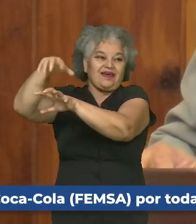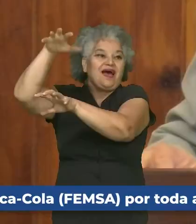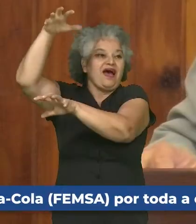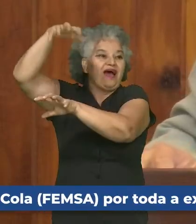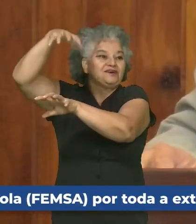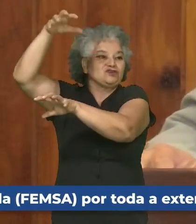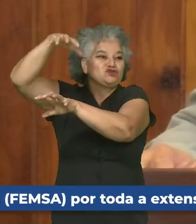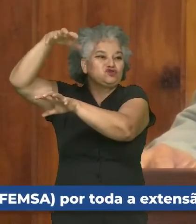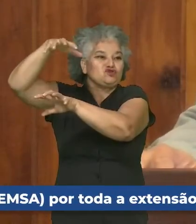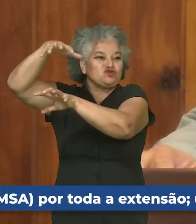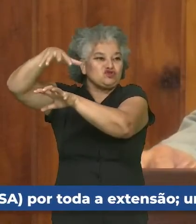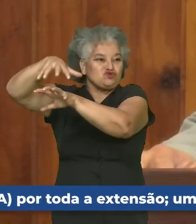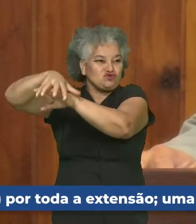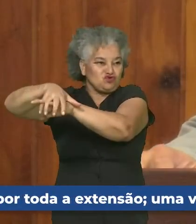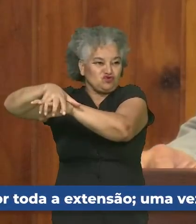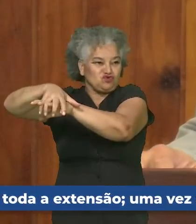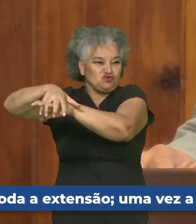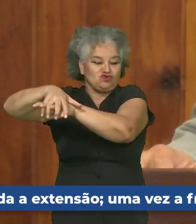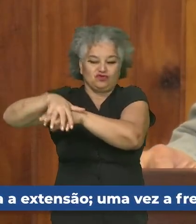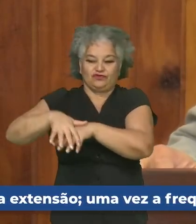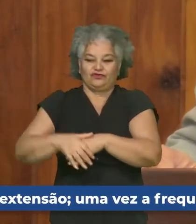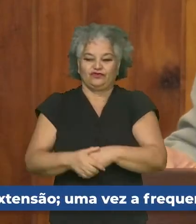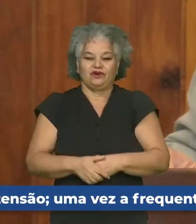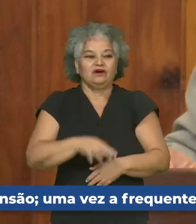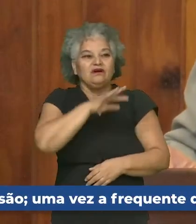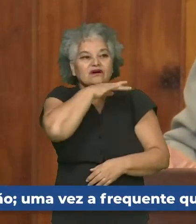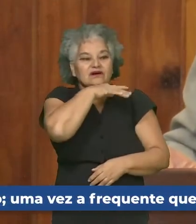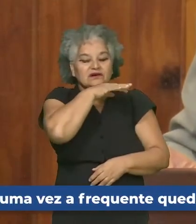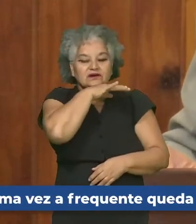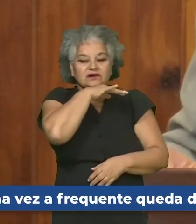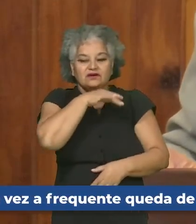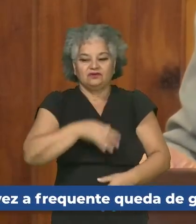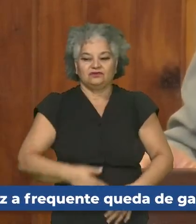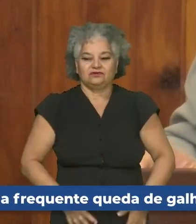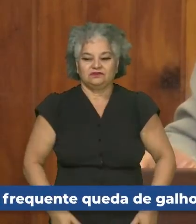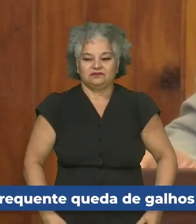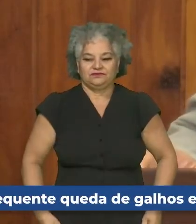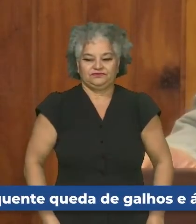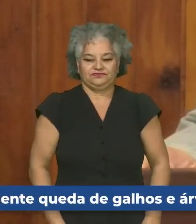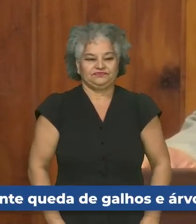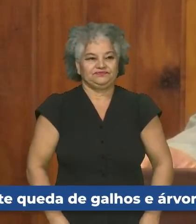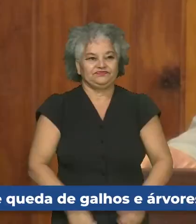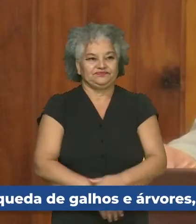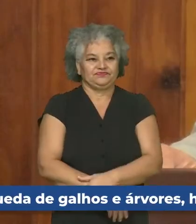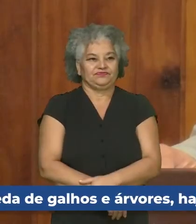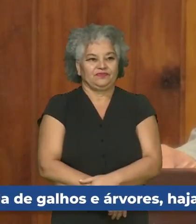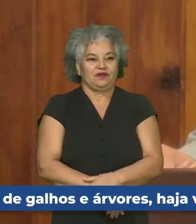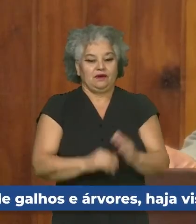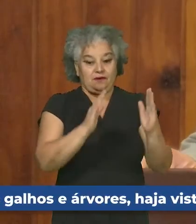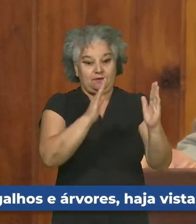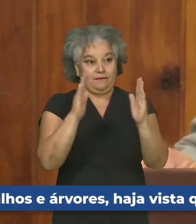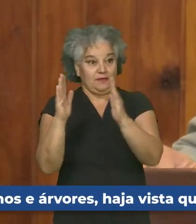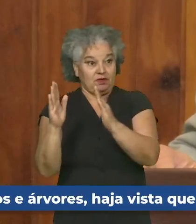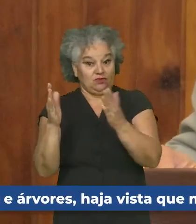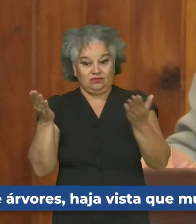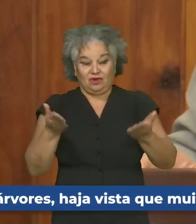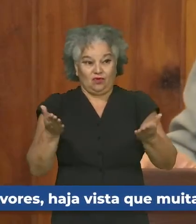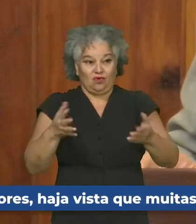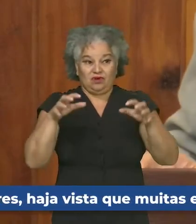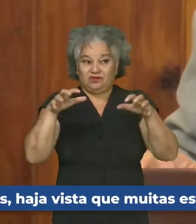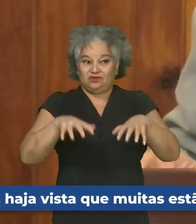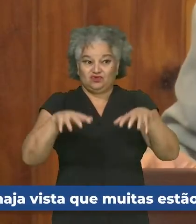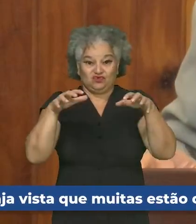toda a água da água das chuvas. Ainda mais agora nesse período que nós estamos passando, e impede toda essa circulação